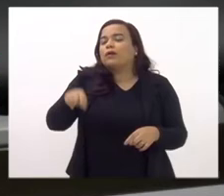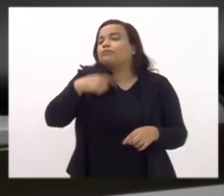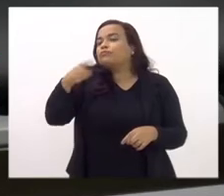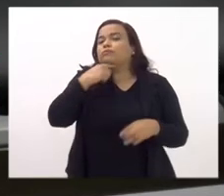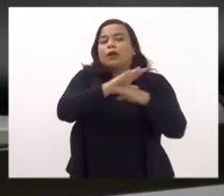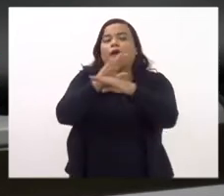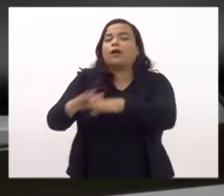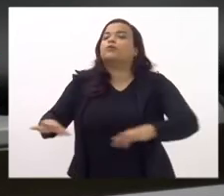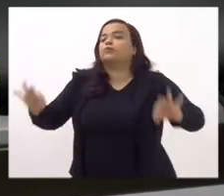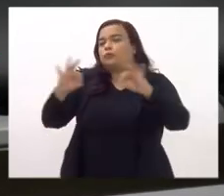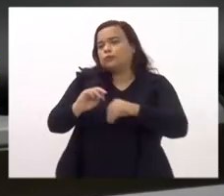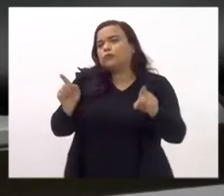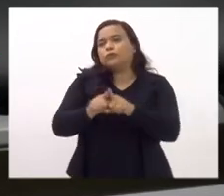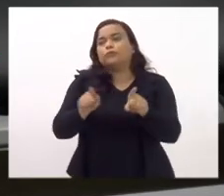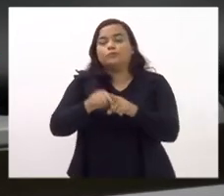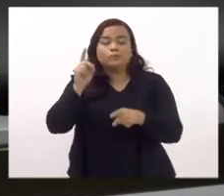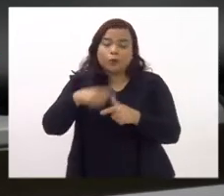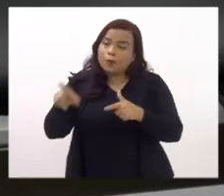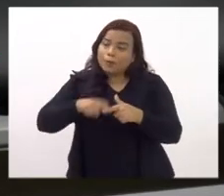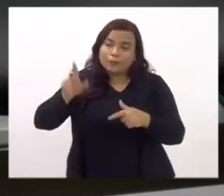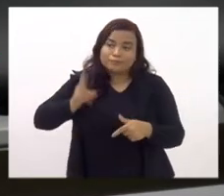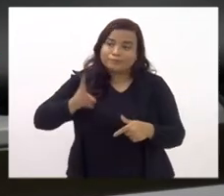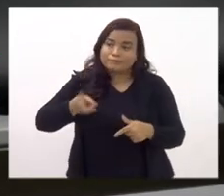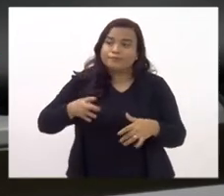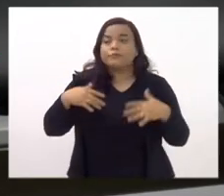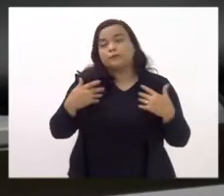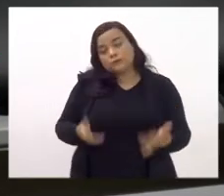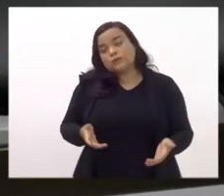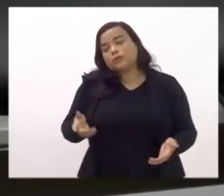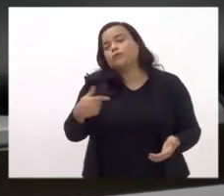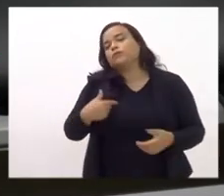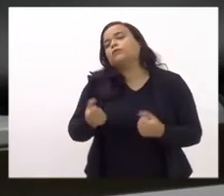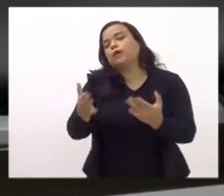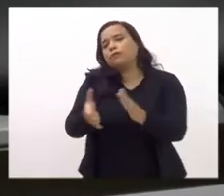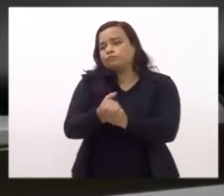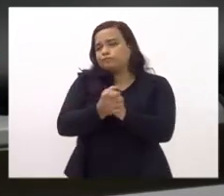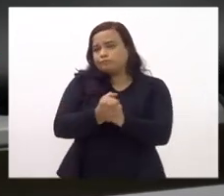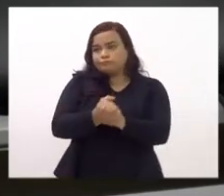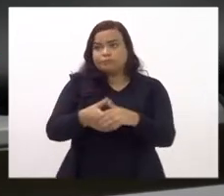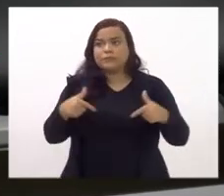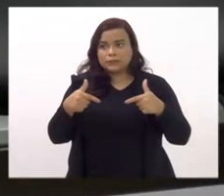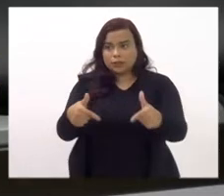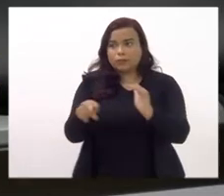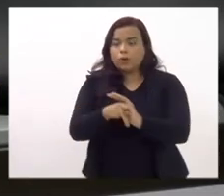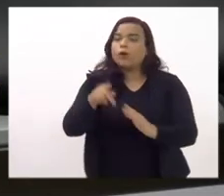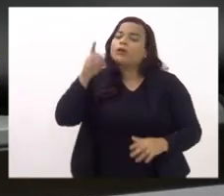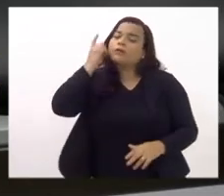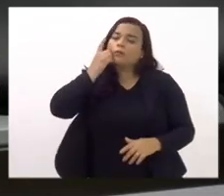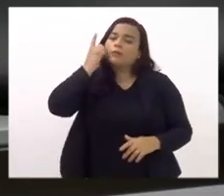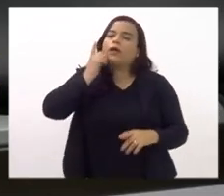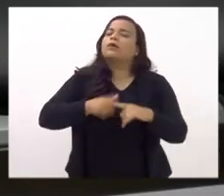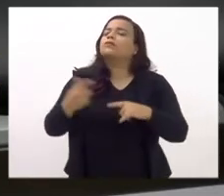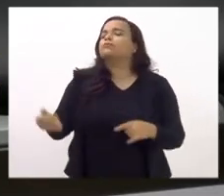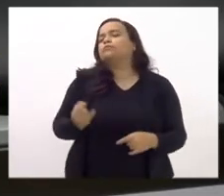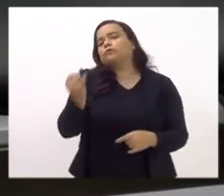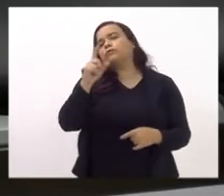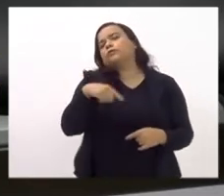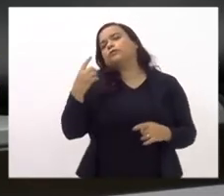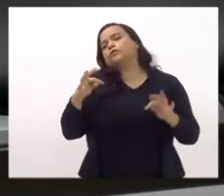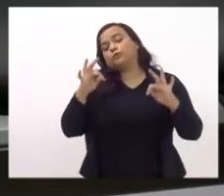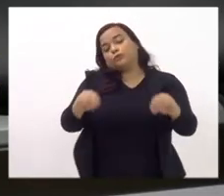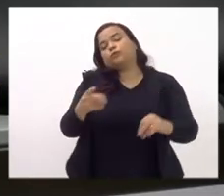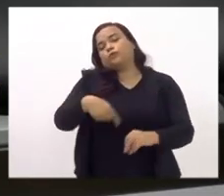foi solucionado. Então, também é que saudar essa iniciativa do deputado, porque é super importante para todos